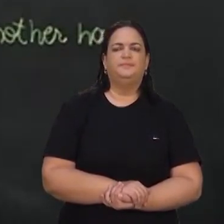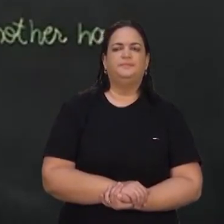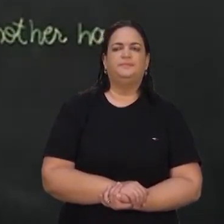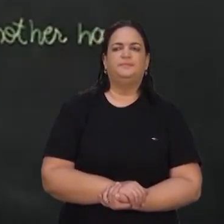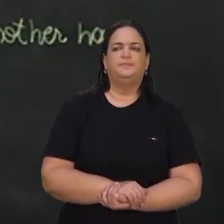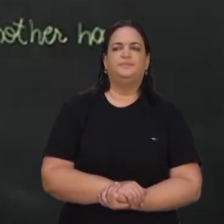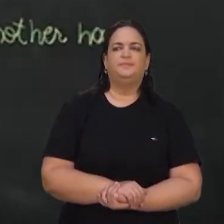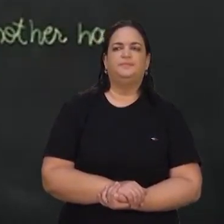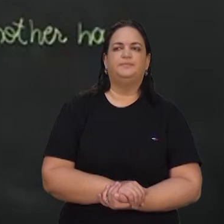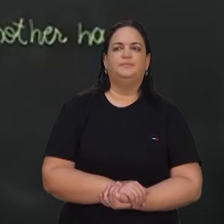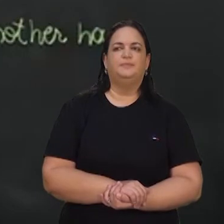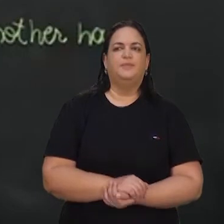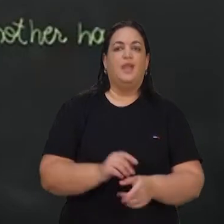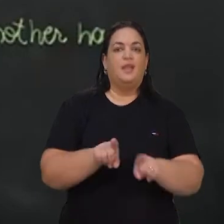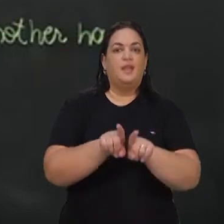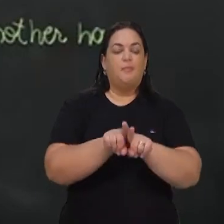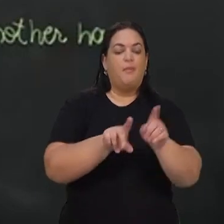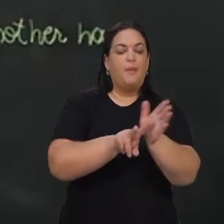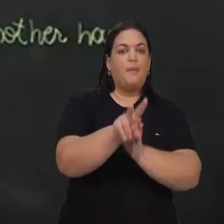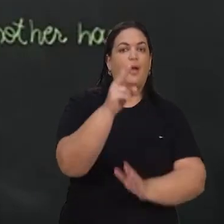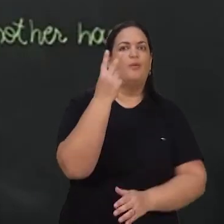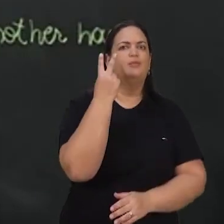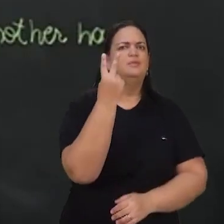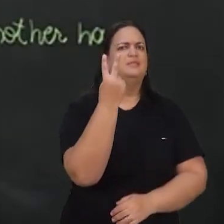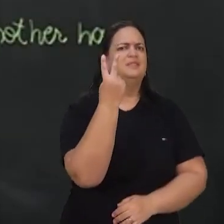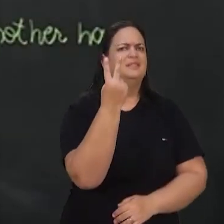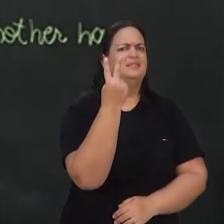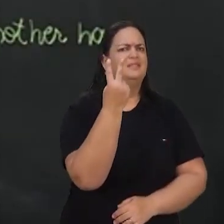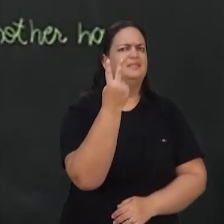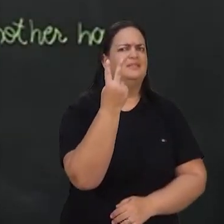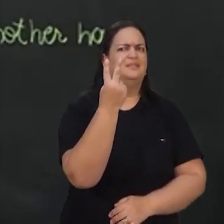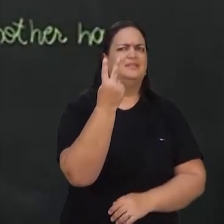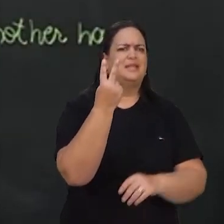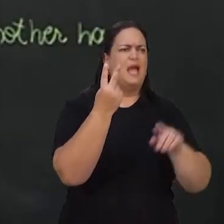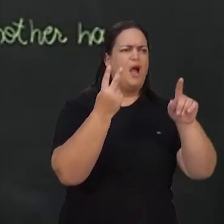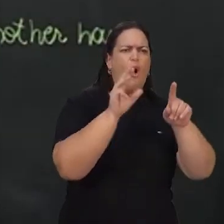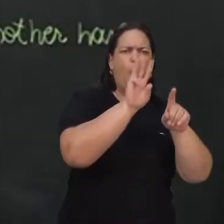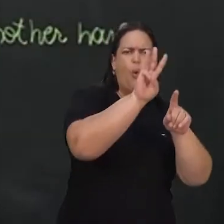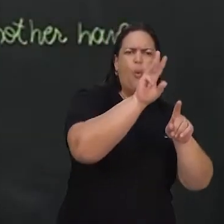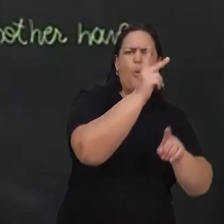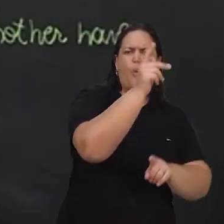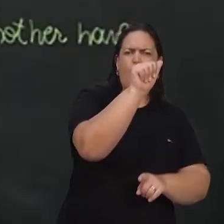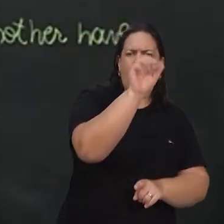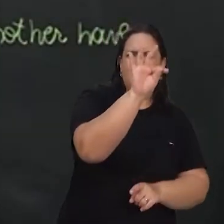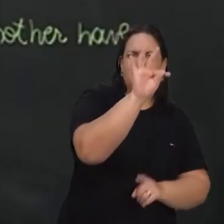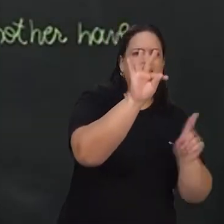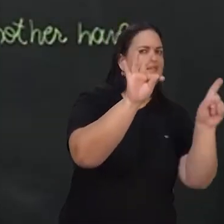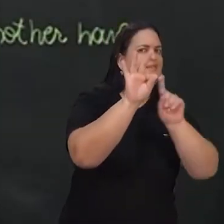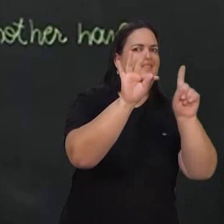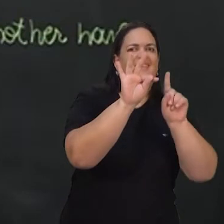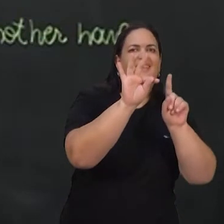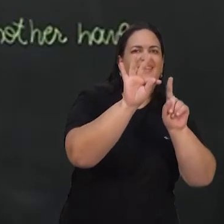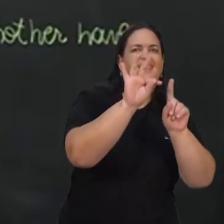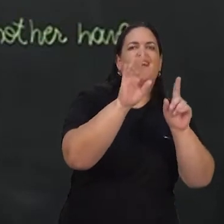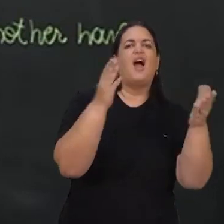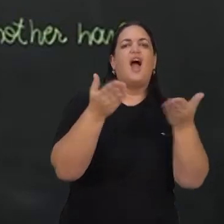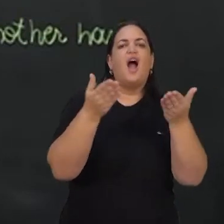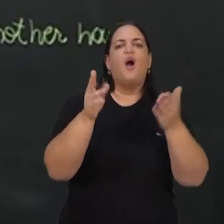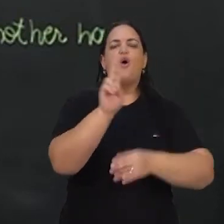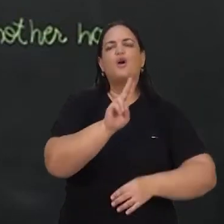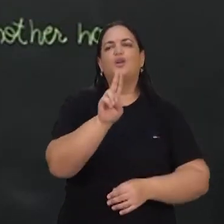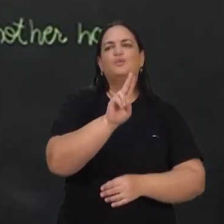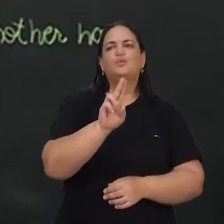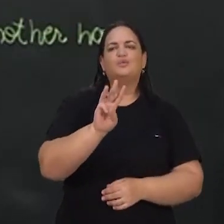E agora eu trouxe uma outra pergunta, não mais perguntando what, o que, e nem what time, que